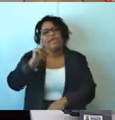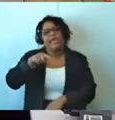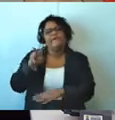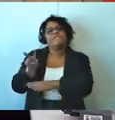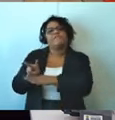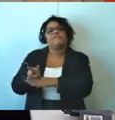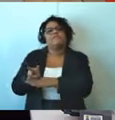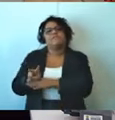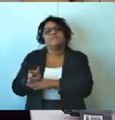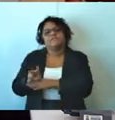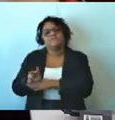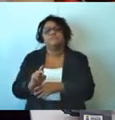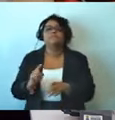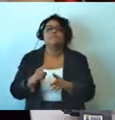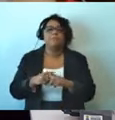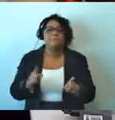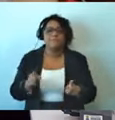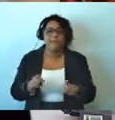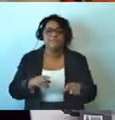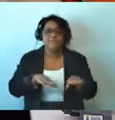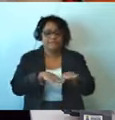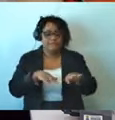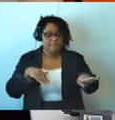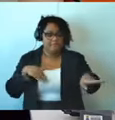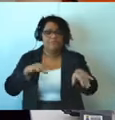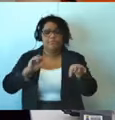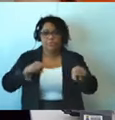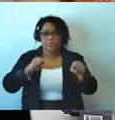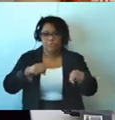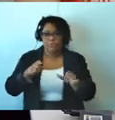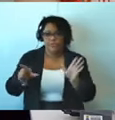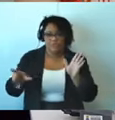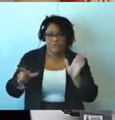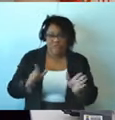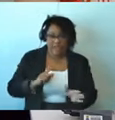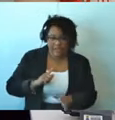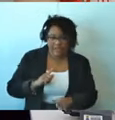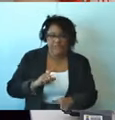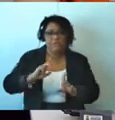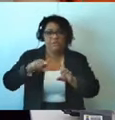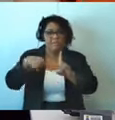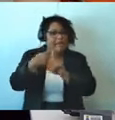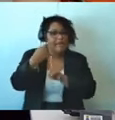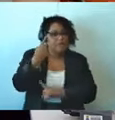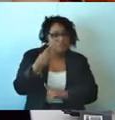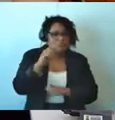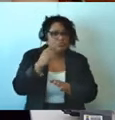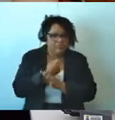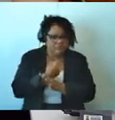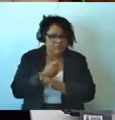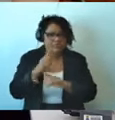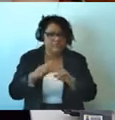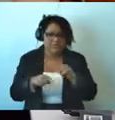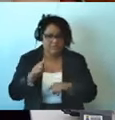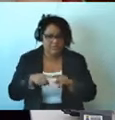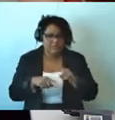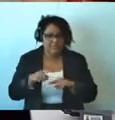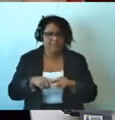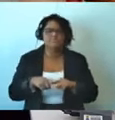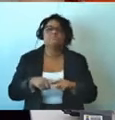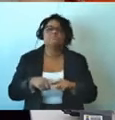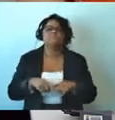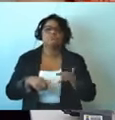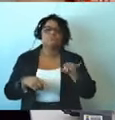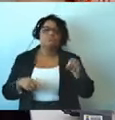a gente tendo a motofaixa, a gente tendo esse equipamento a mais de segurança, igual o Júnior deu a sugestão de usar a própria